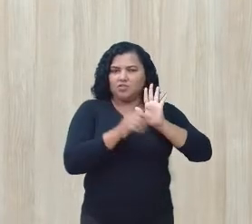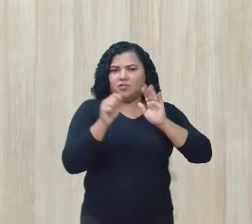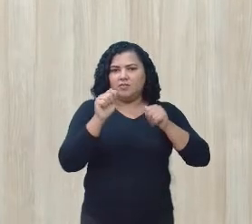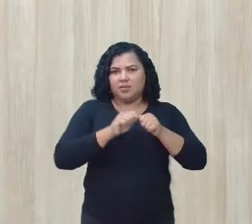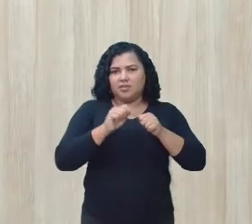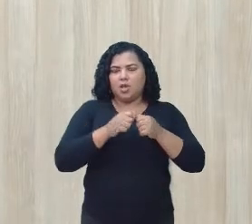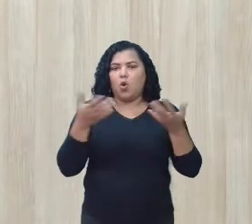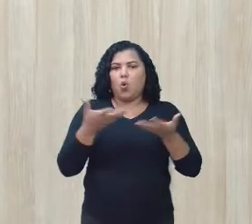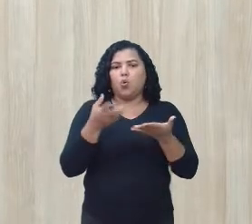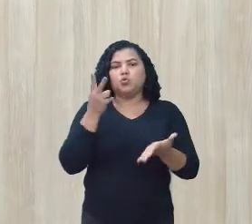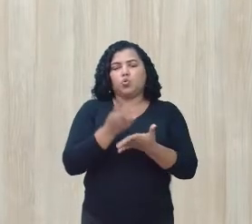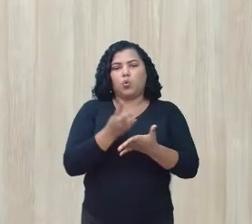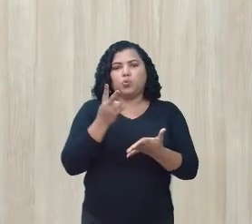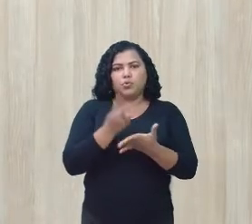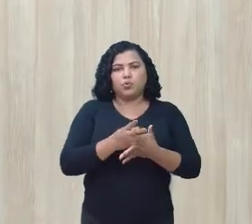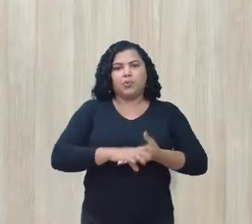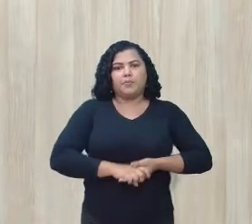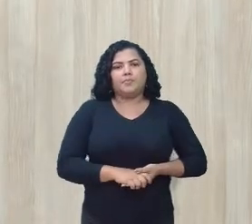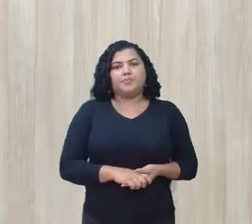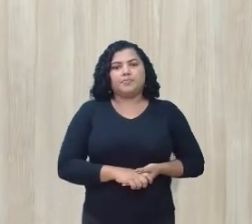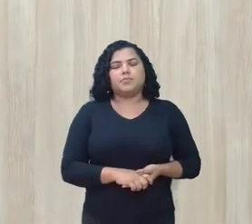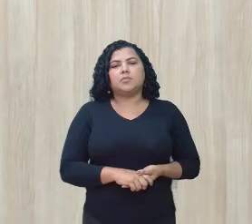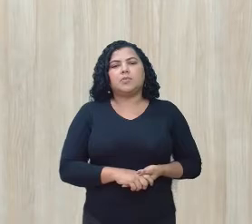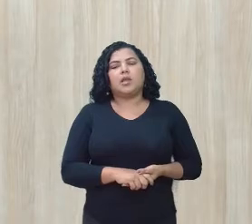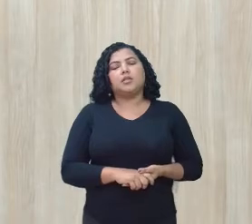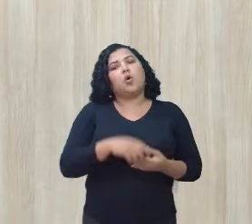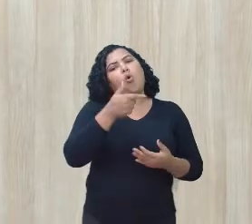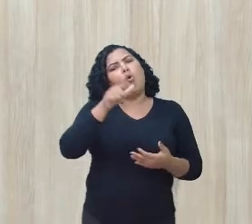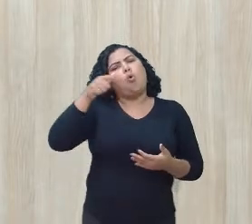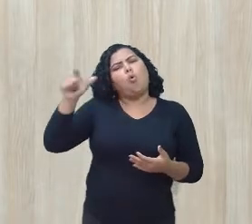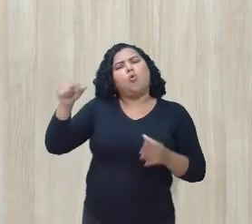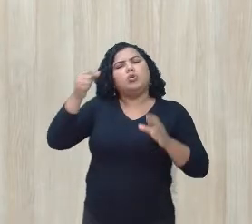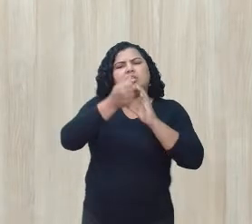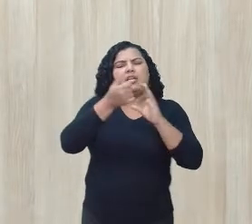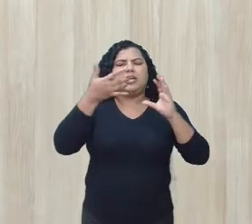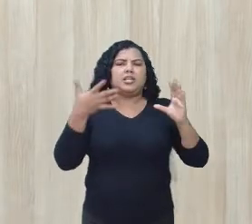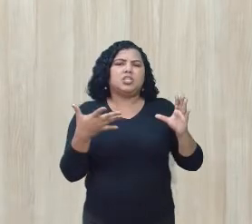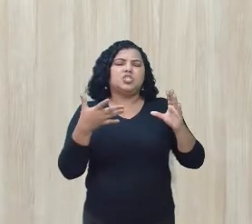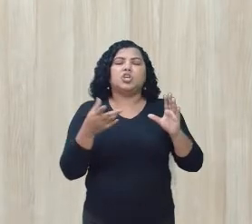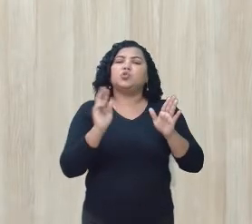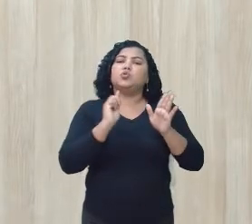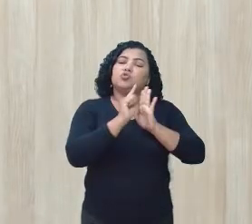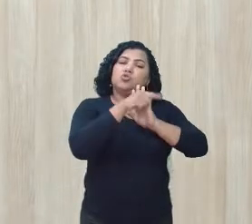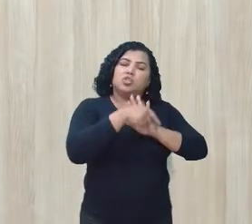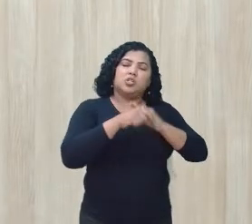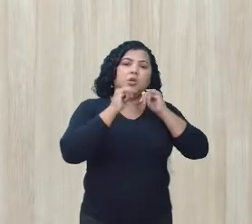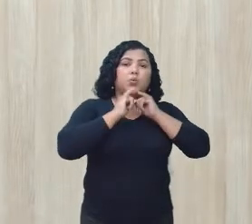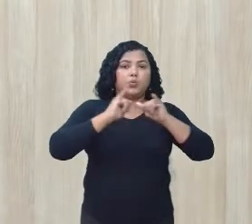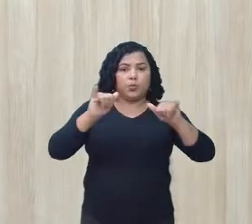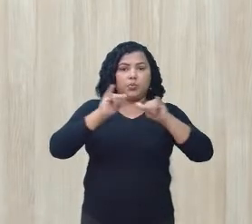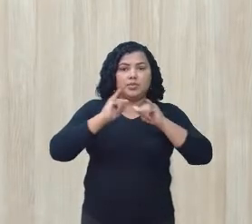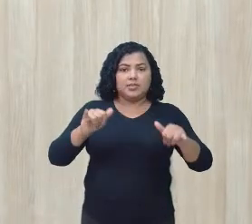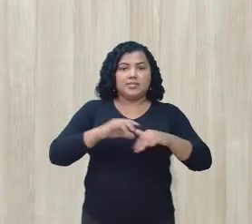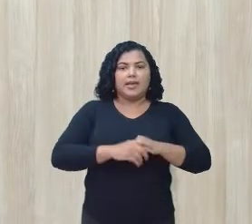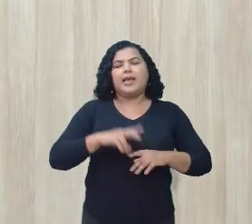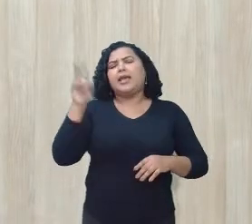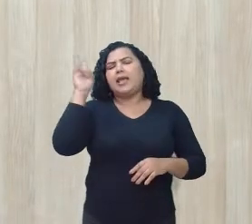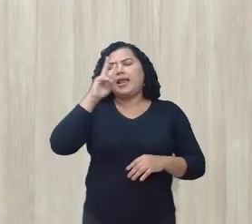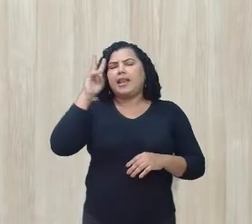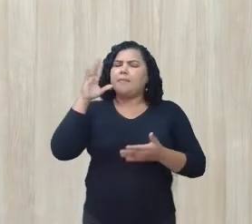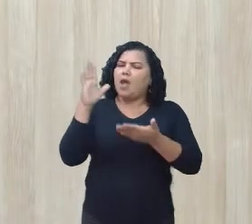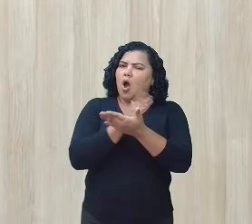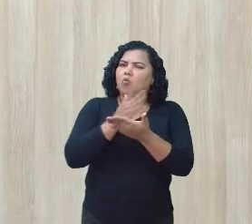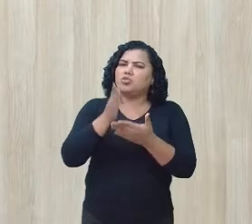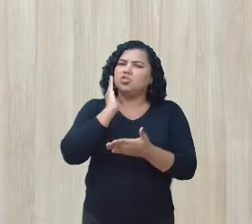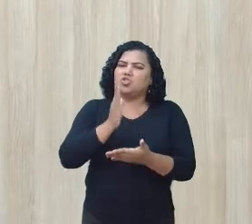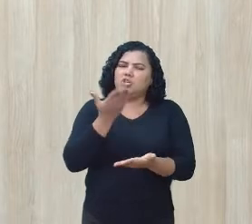continua. Hoje a gente tenta abordar aí outros aspectos do gênero notícia que a gente não viu ainda com vocês e relembrar alguns outros